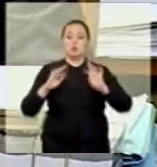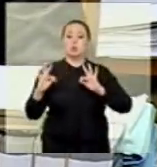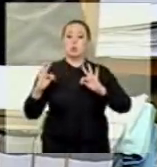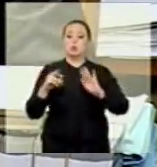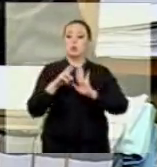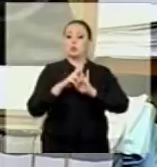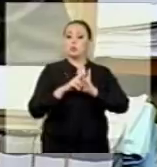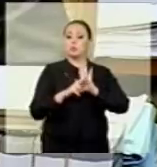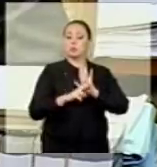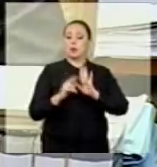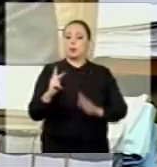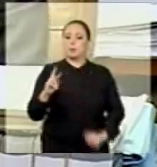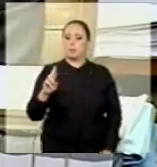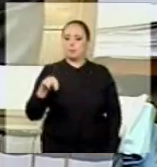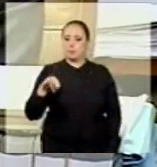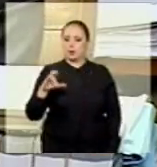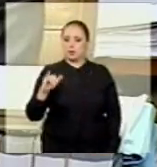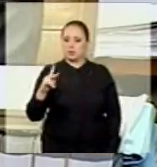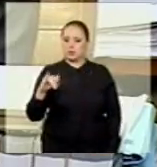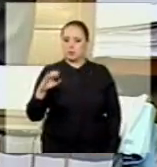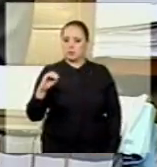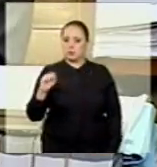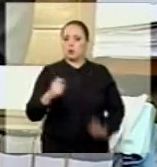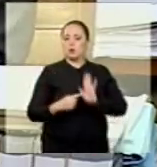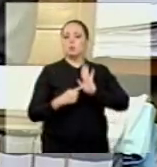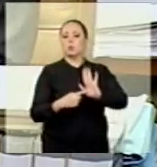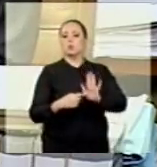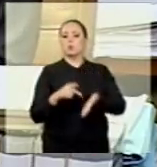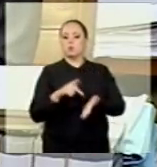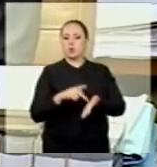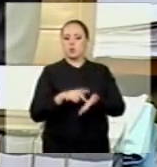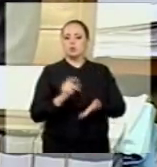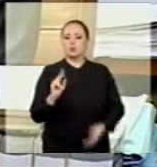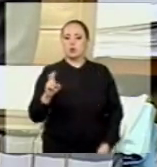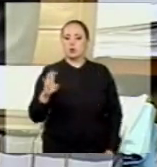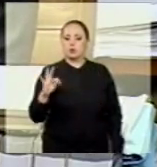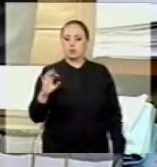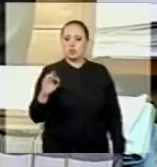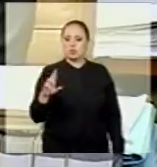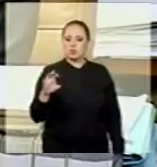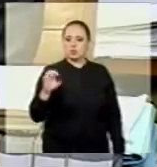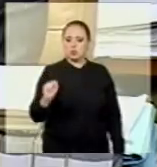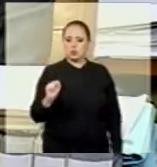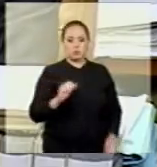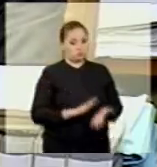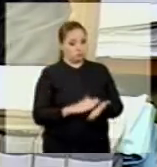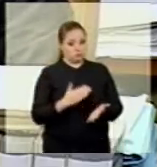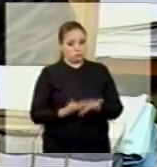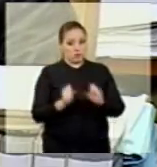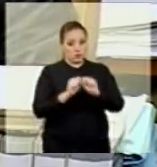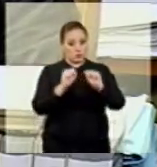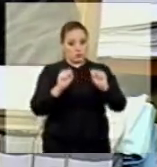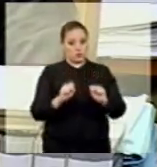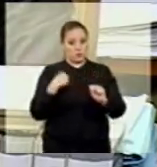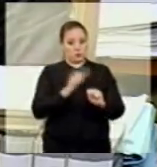princípios estruturantes que informam como verdadeiros vetores interpretativos do sistema de